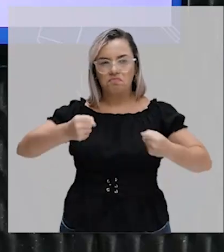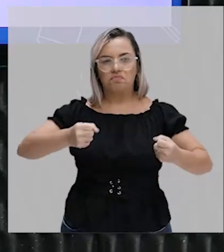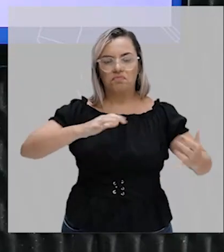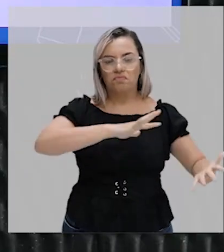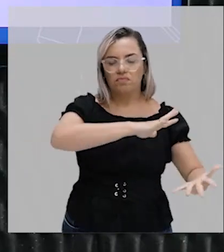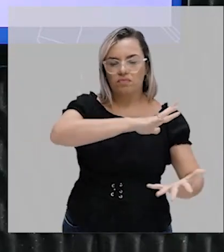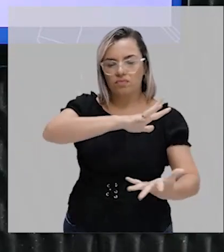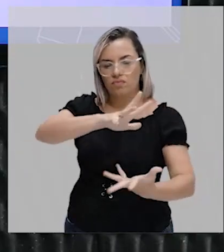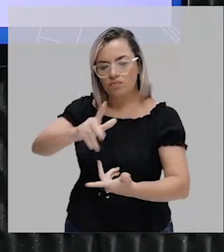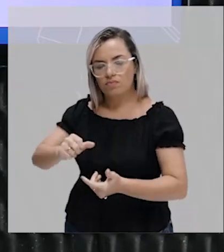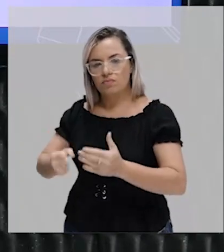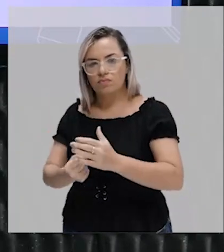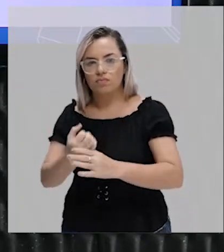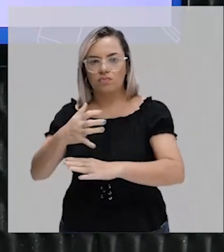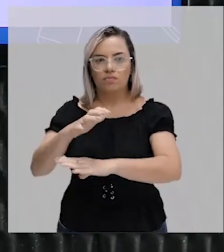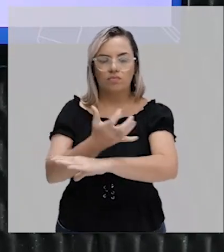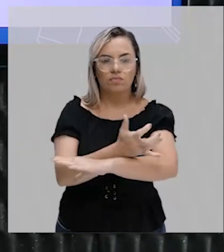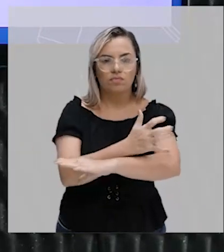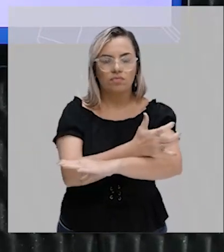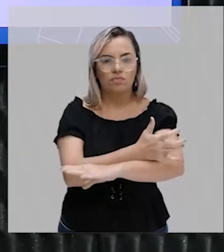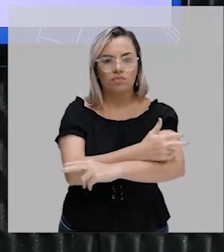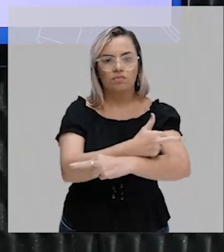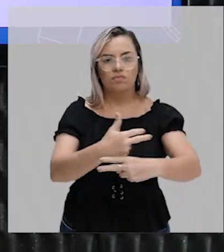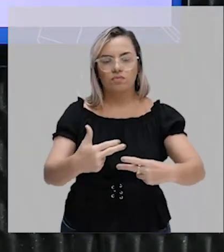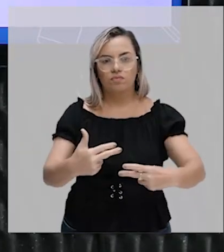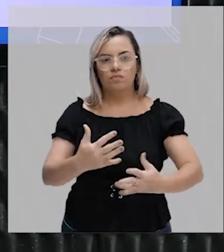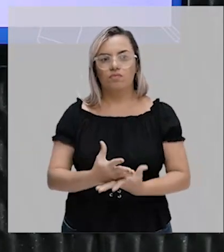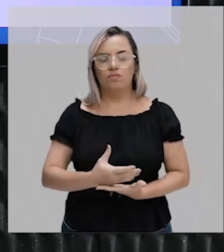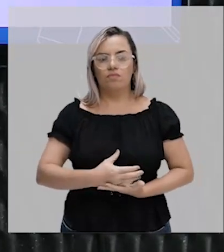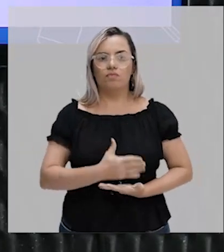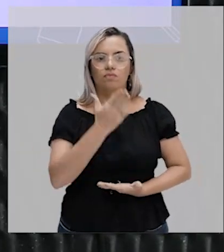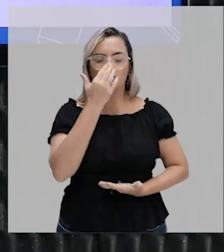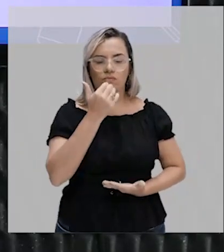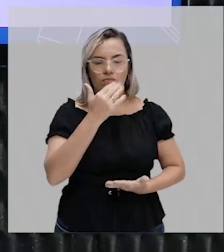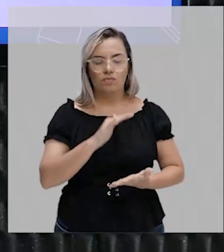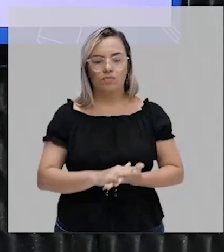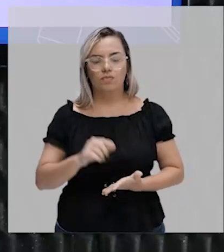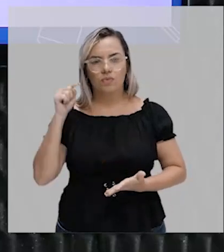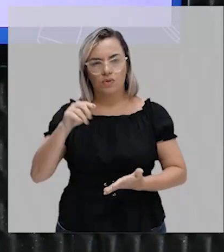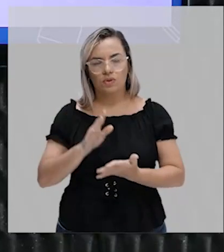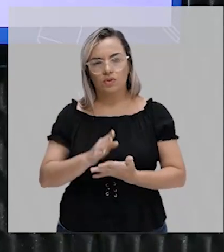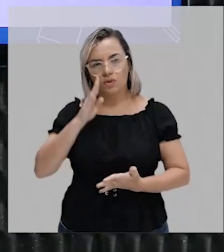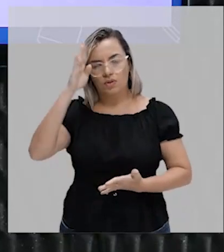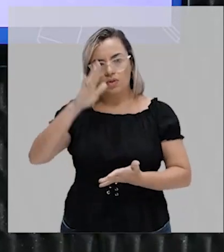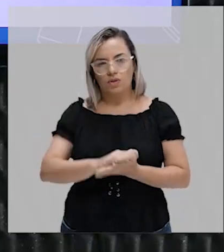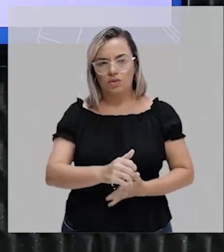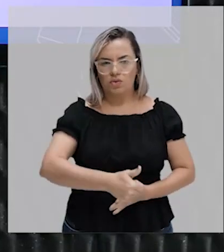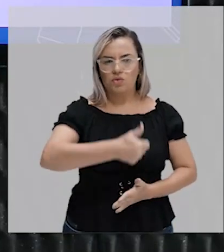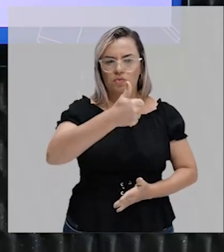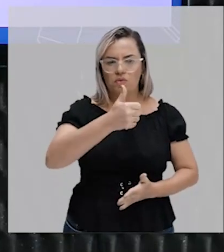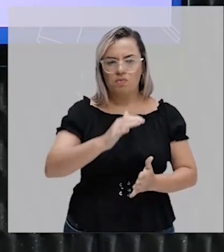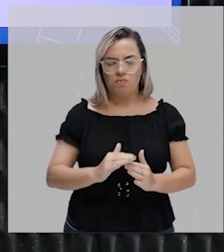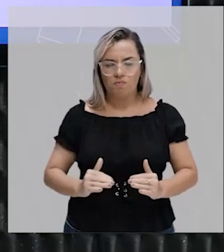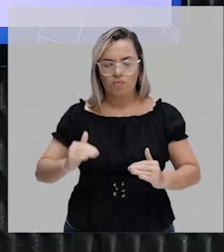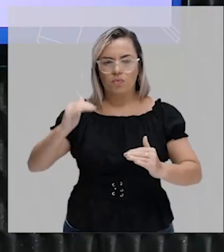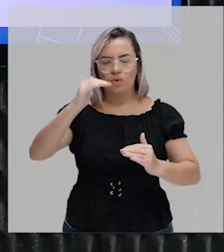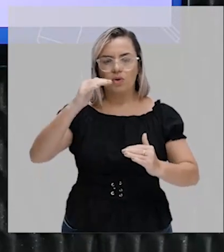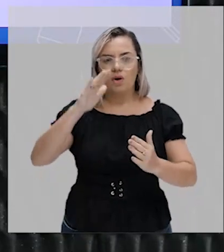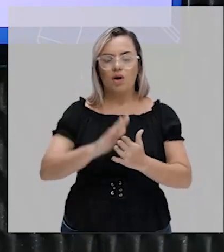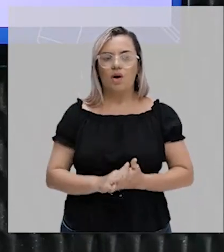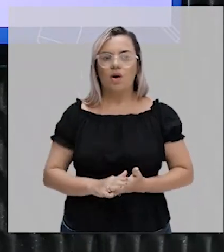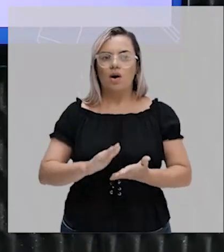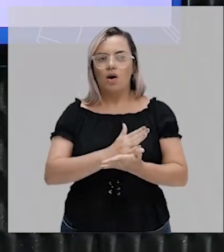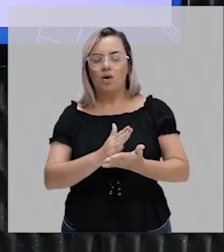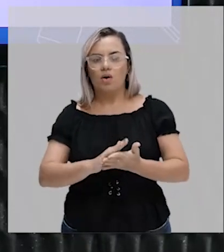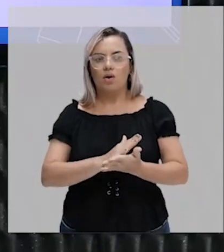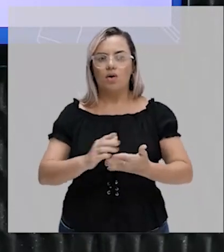mundiais acerca da produção alimentar. E quando eu falo uma das principais, nós podemos dizer que o Brasil está entre os primeiros lugares, tá certo? Para alguns autores,